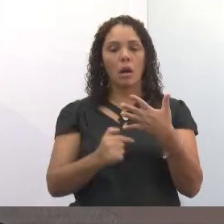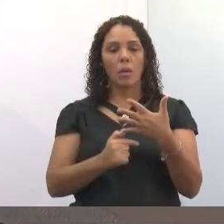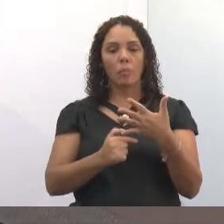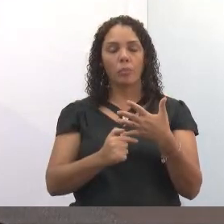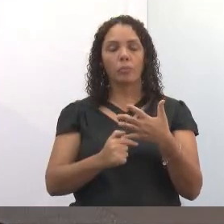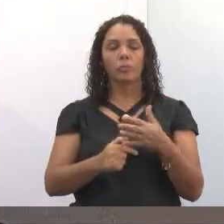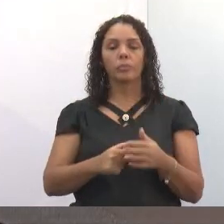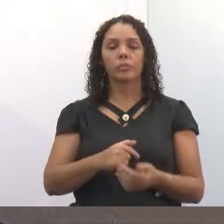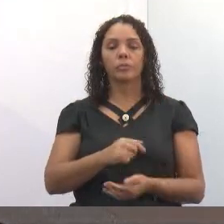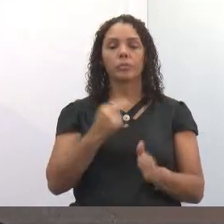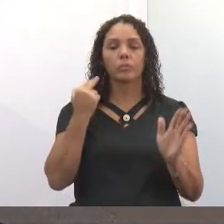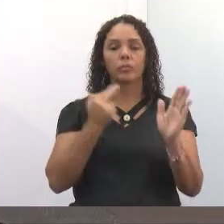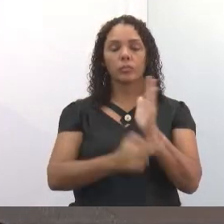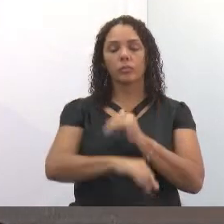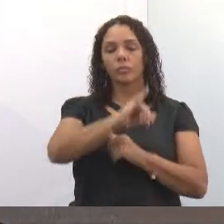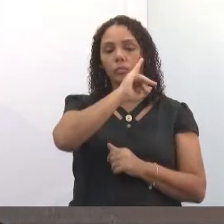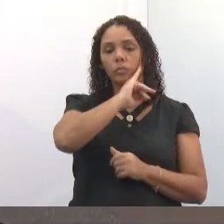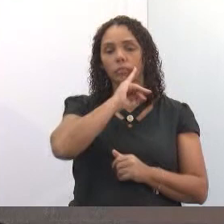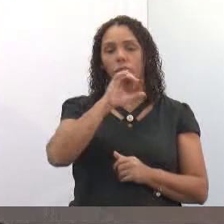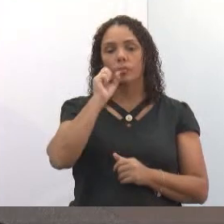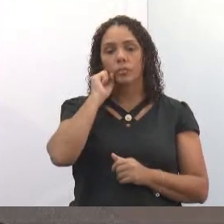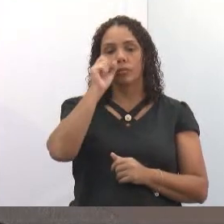Isaías José de Santana.